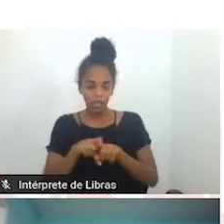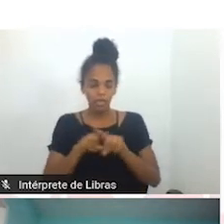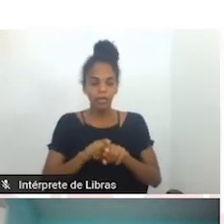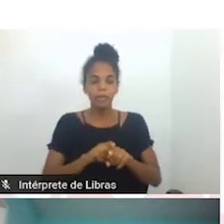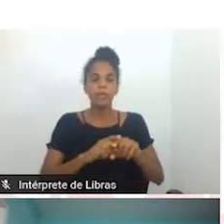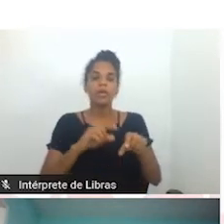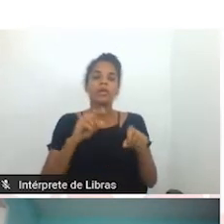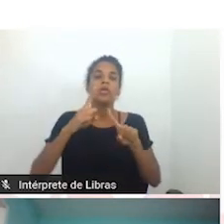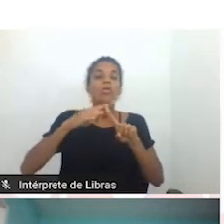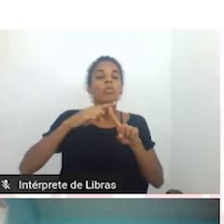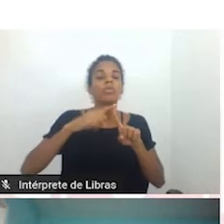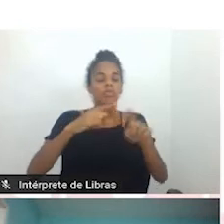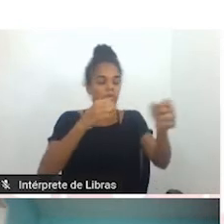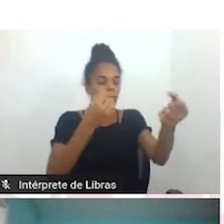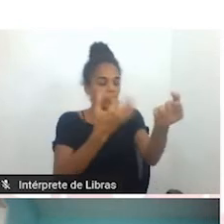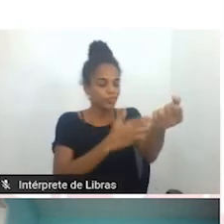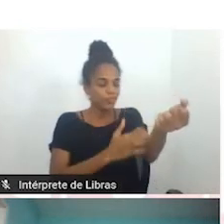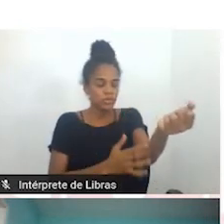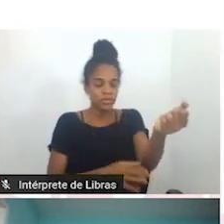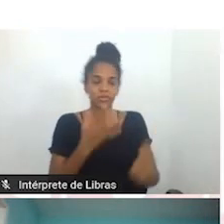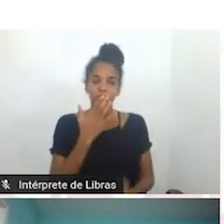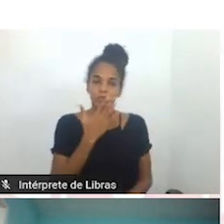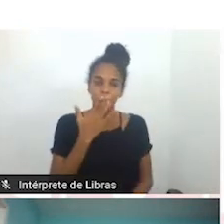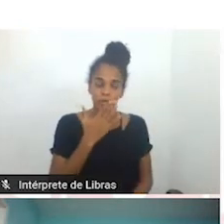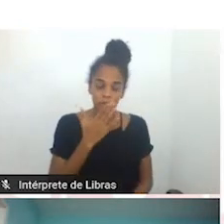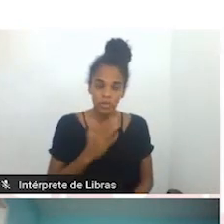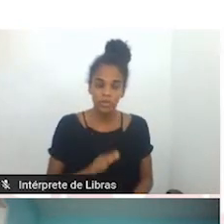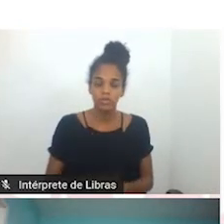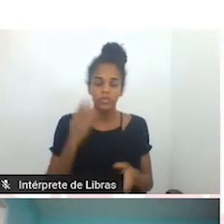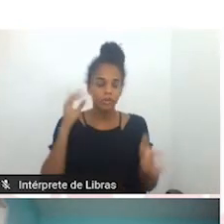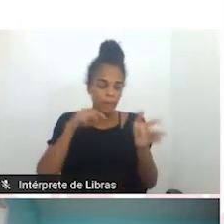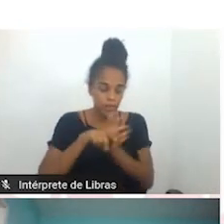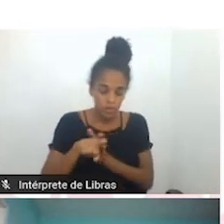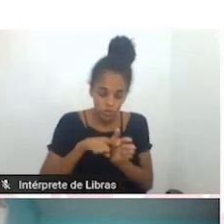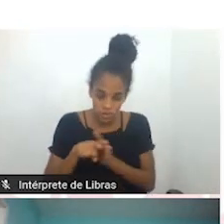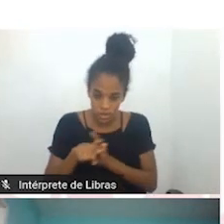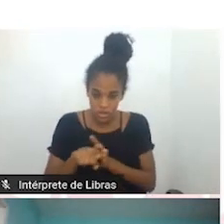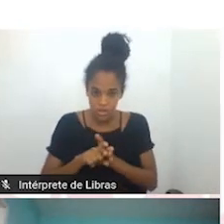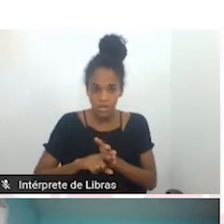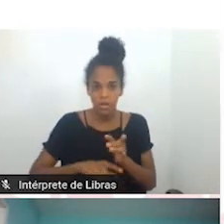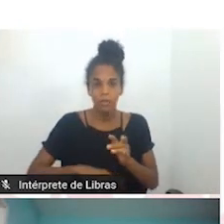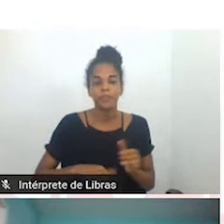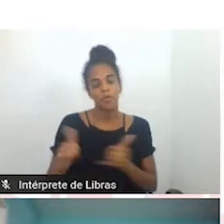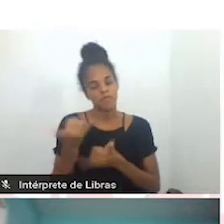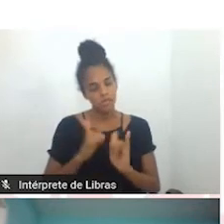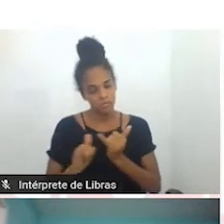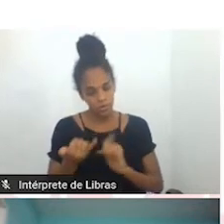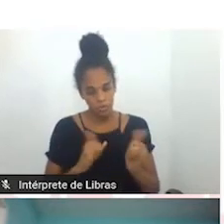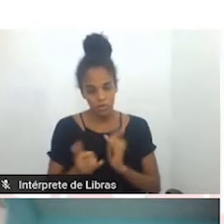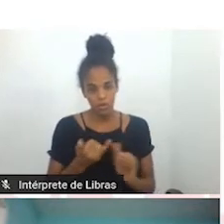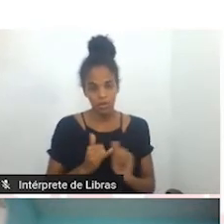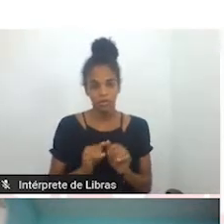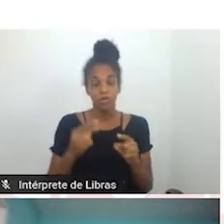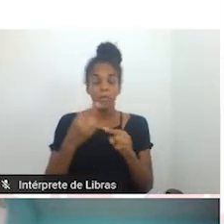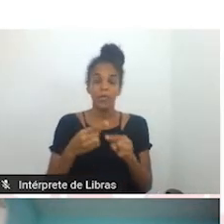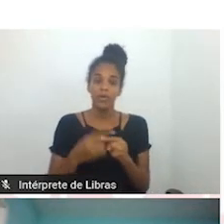vai fazer outros exames. Todos esses pacientes vão precisar fazer troponina, CKMB, porque o COVID pode dar